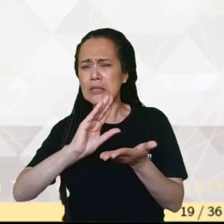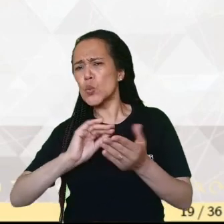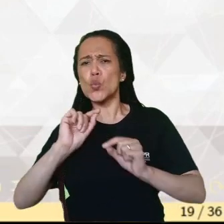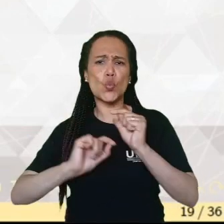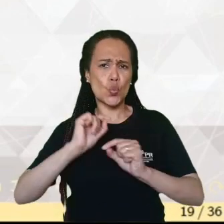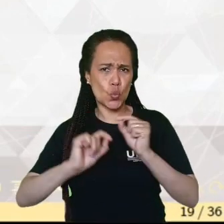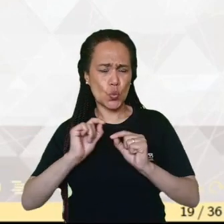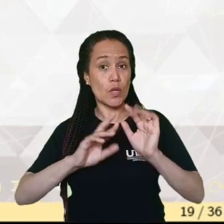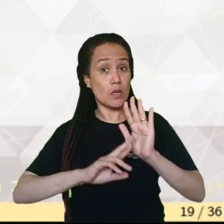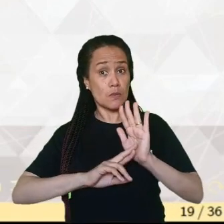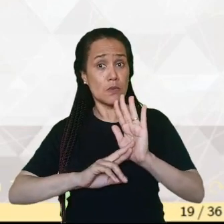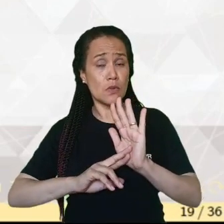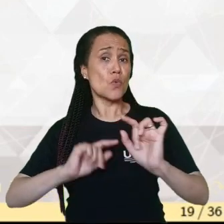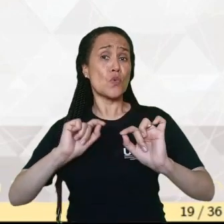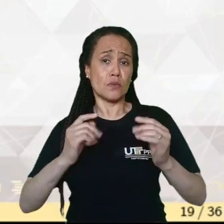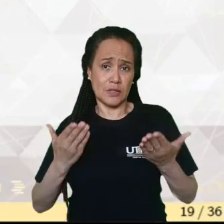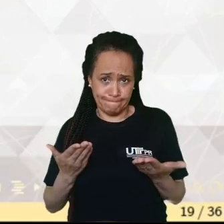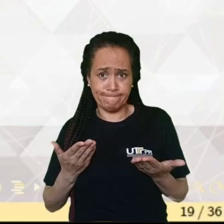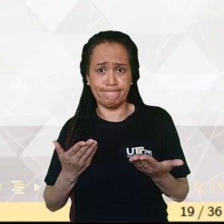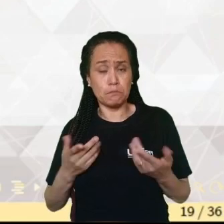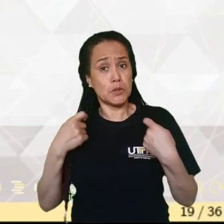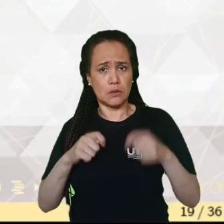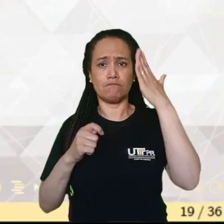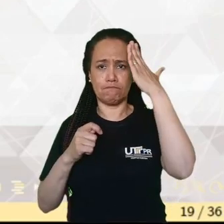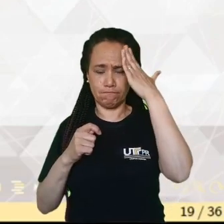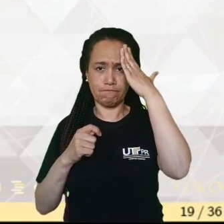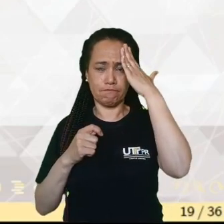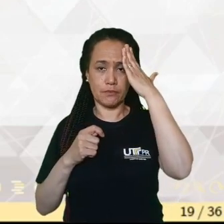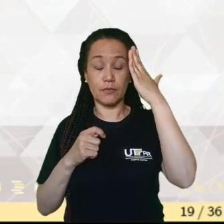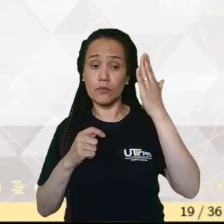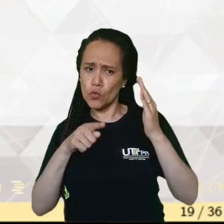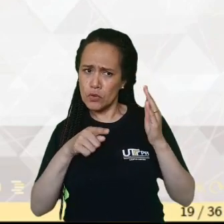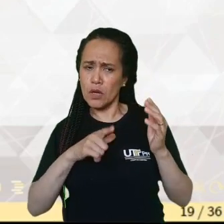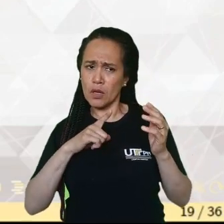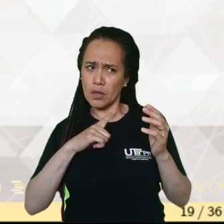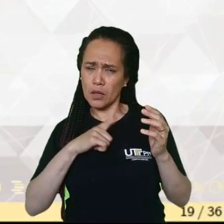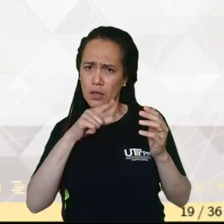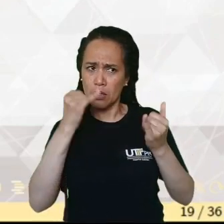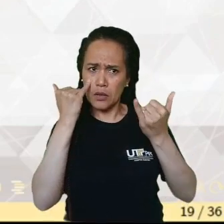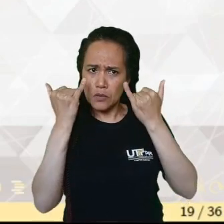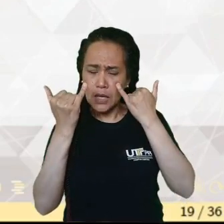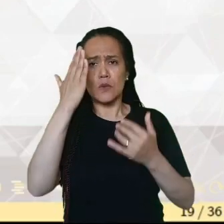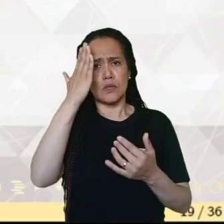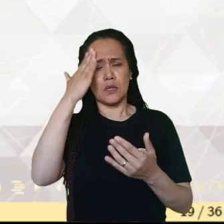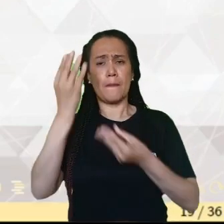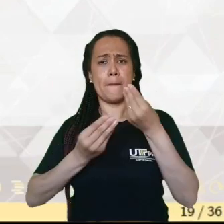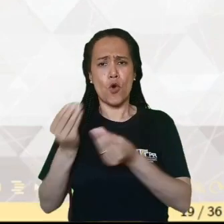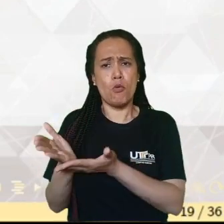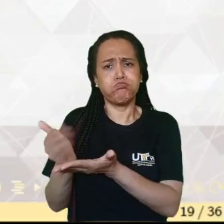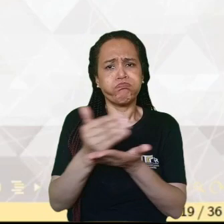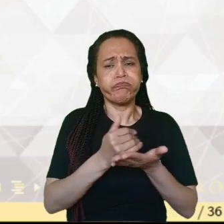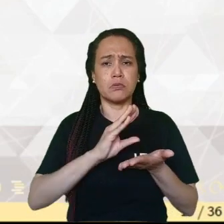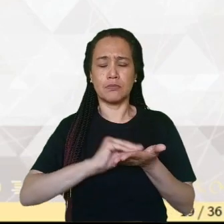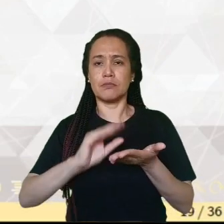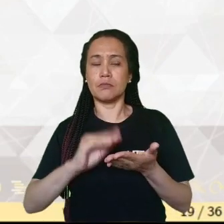daquela, né, que está vindo, o que ela está sendo, o que ela está representando, né? Então, conforme você observa os seus